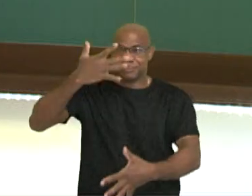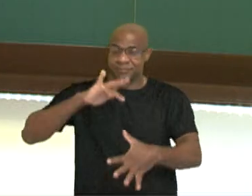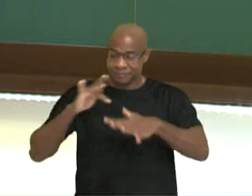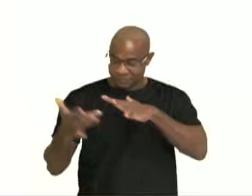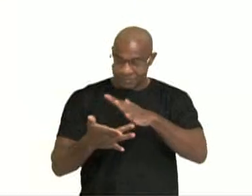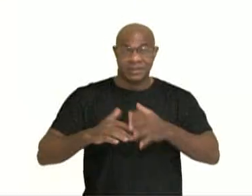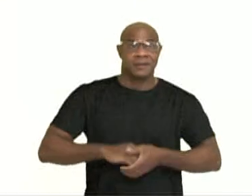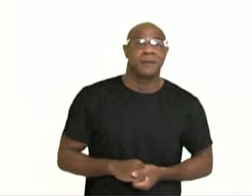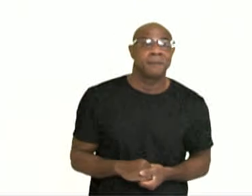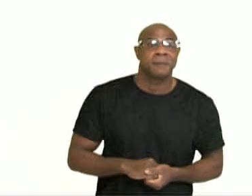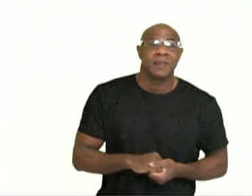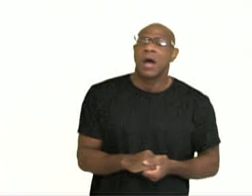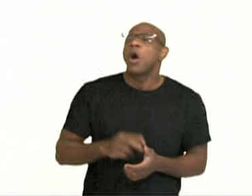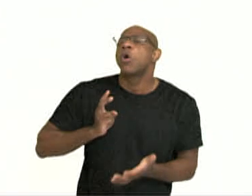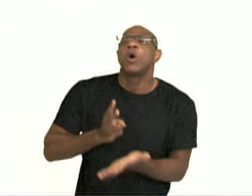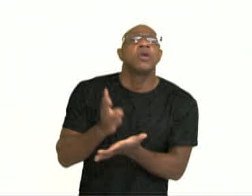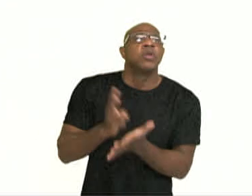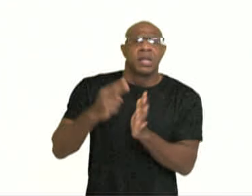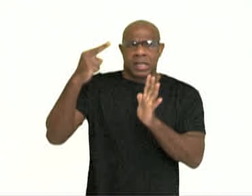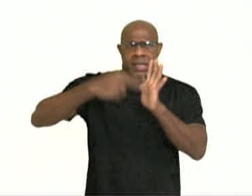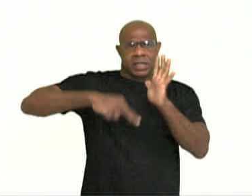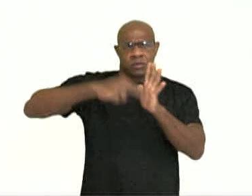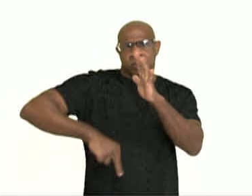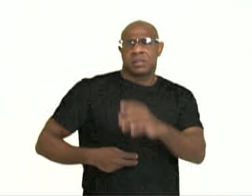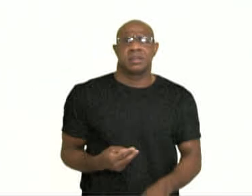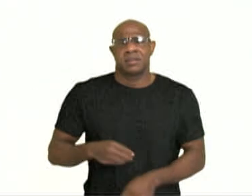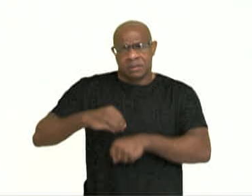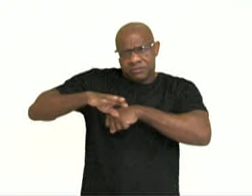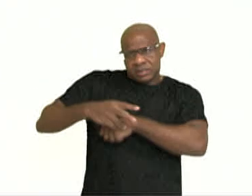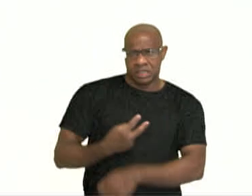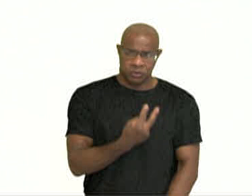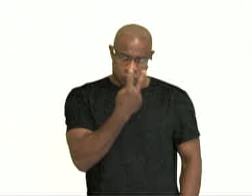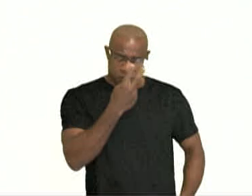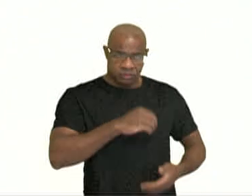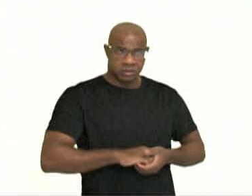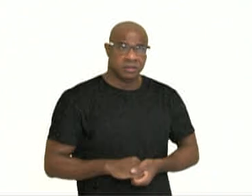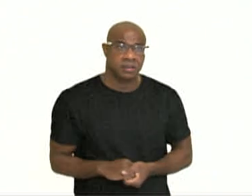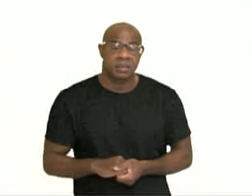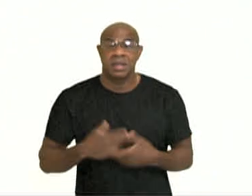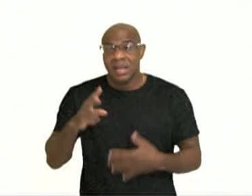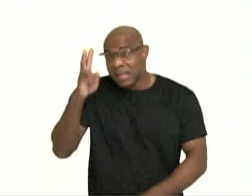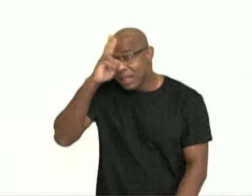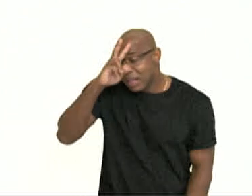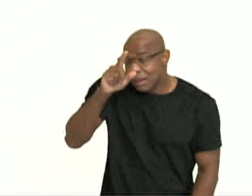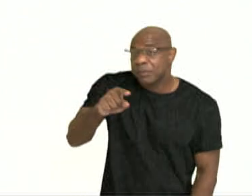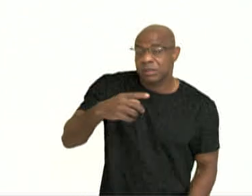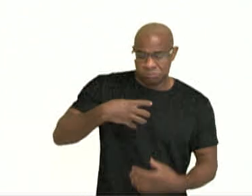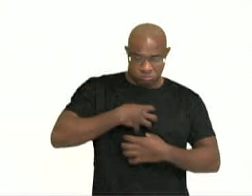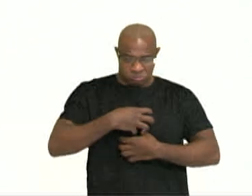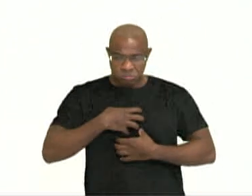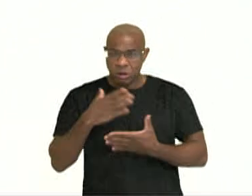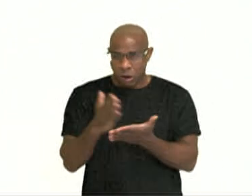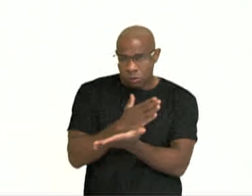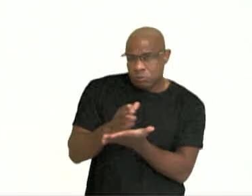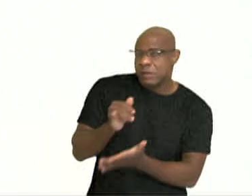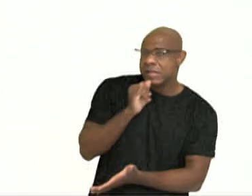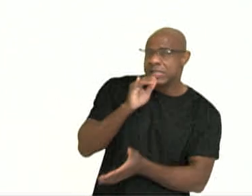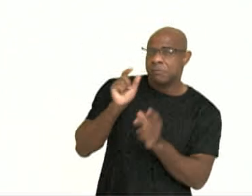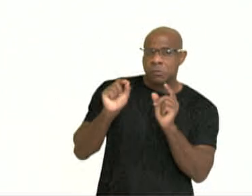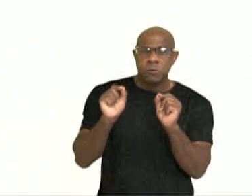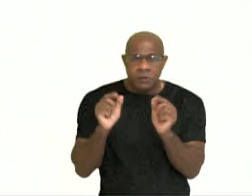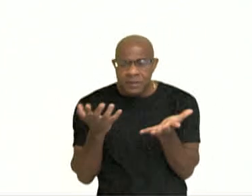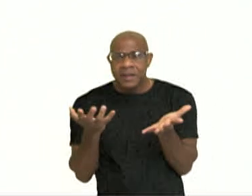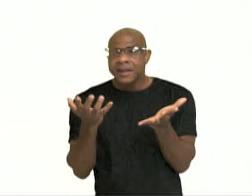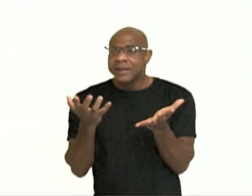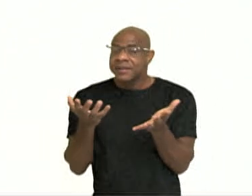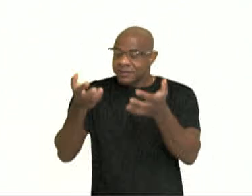Continuando a leitura, nós vamos para a dica 2. Entretanto, lembre-se que alguns sentimentos, por exemplo, dizem